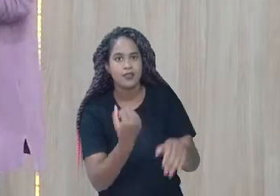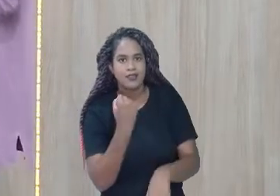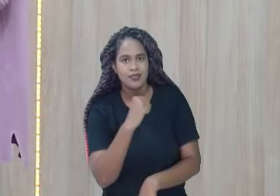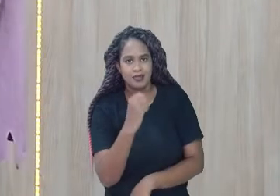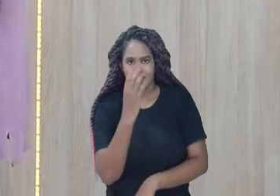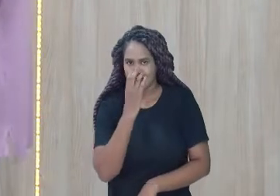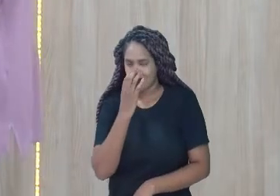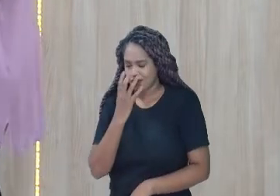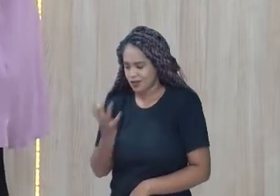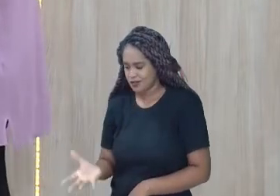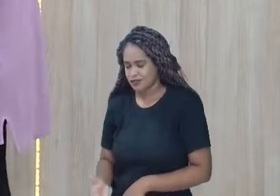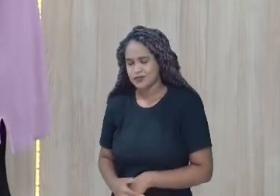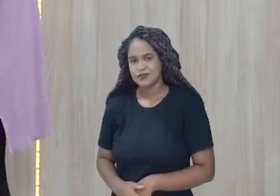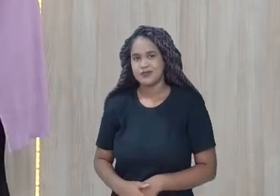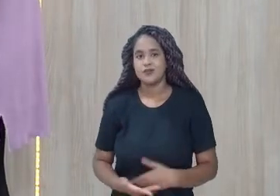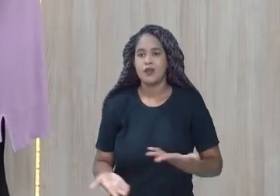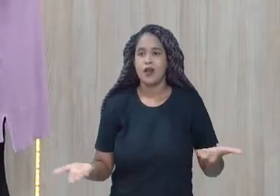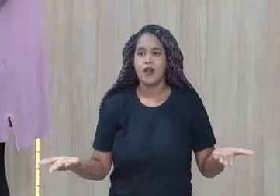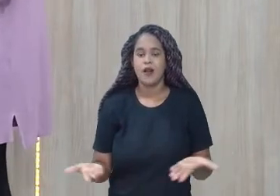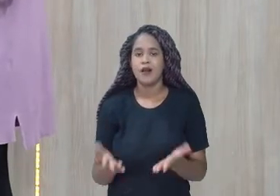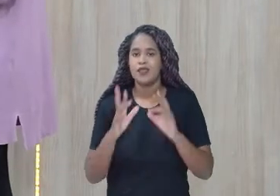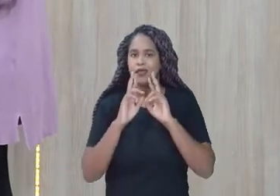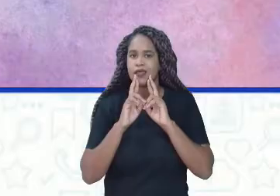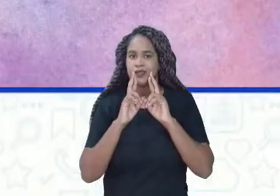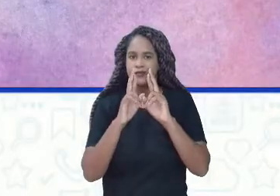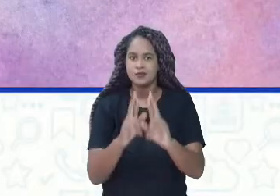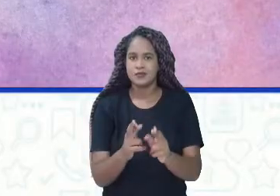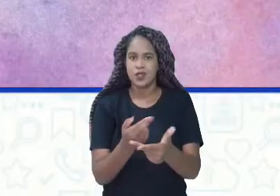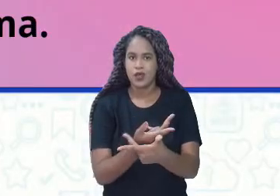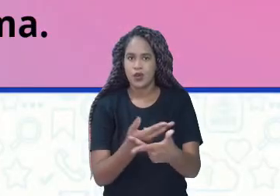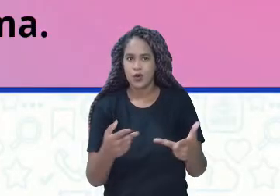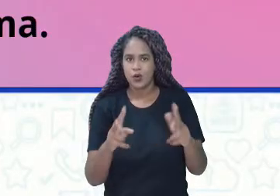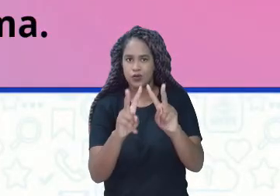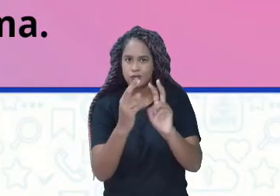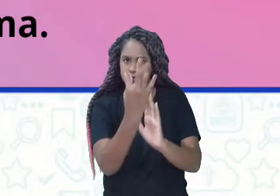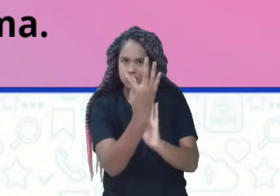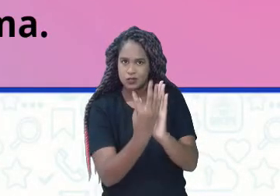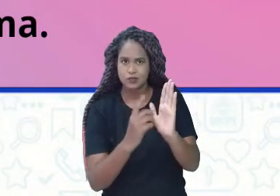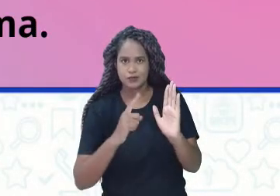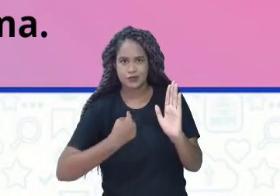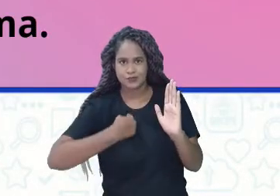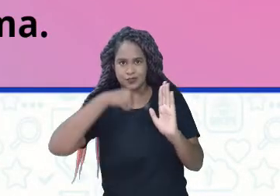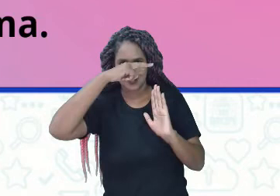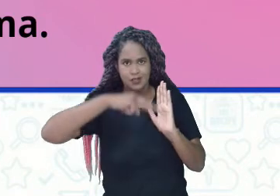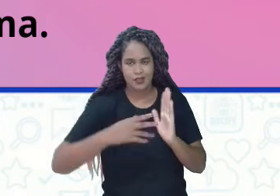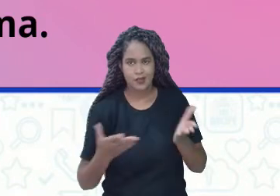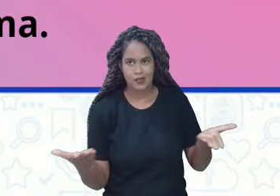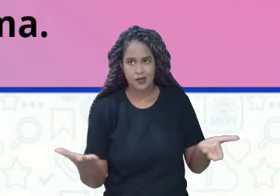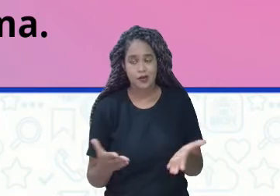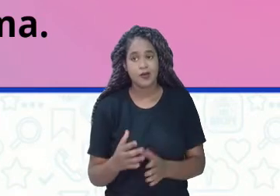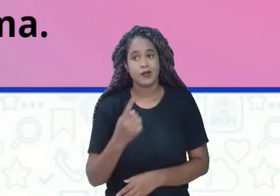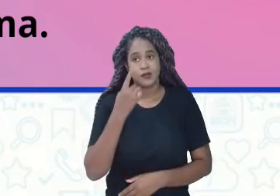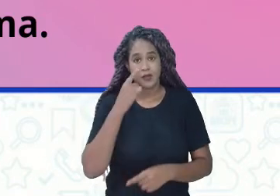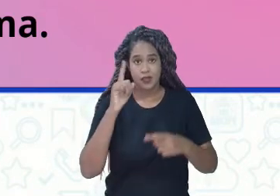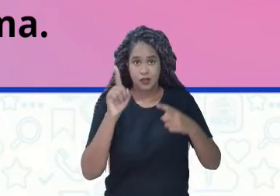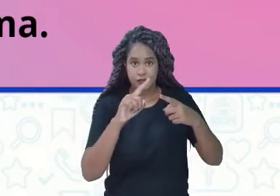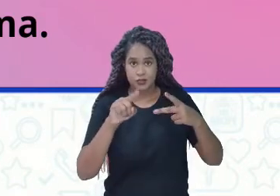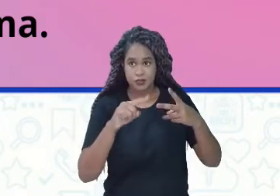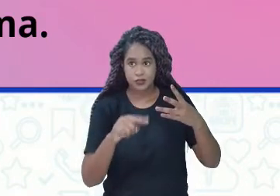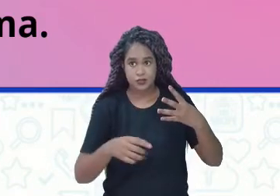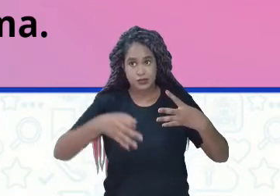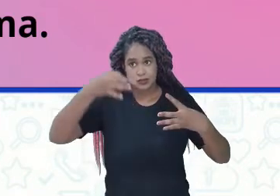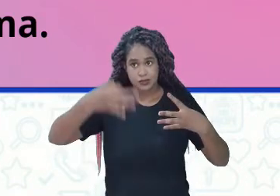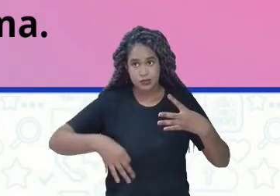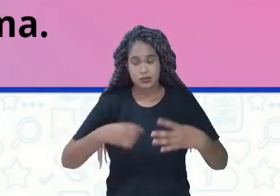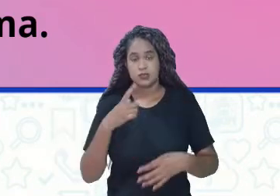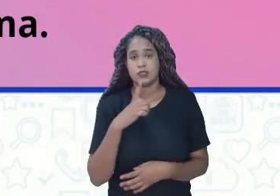Então, vamos responder umas questões sobre a fábula que lemos. Olha, bem simples. Marque como X a alternativa correta. A gente tem